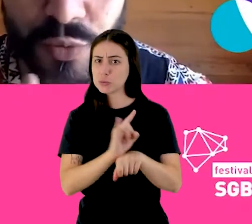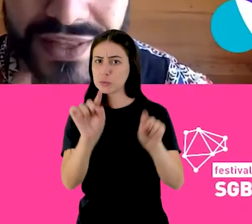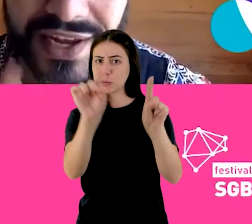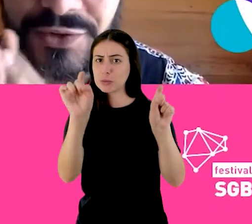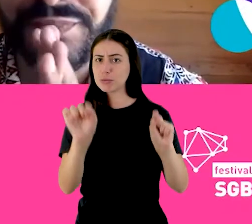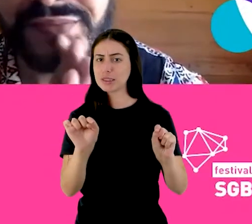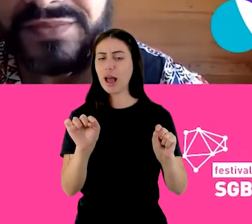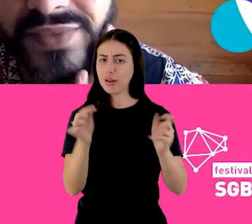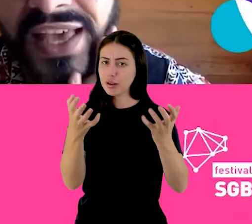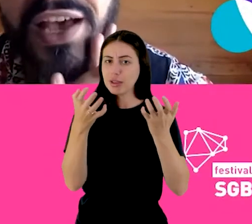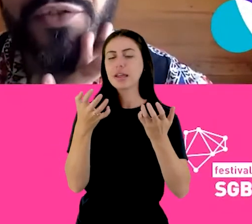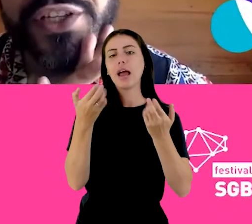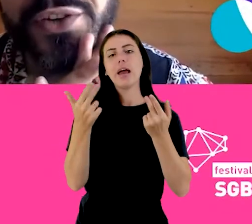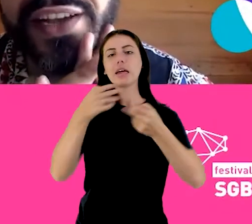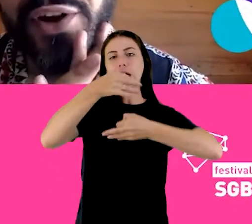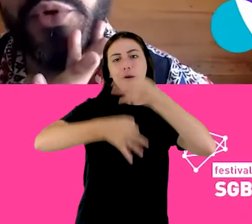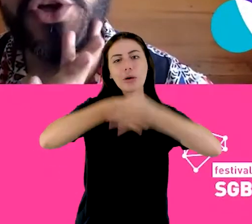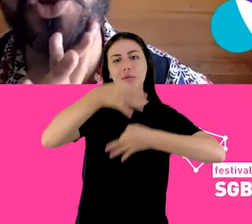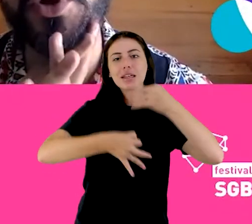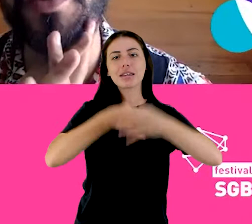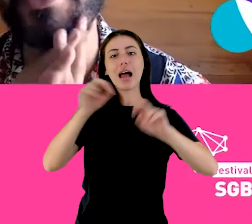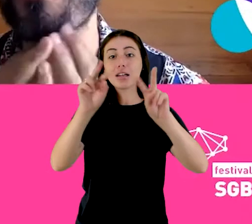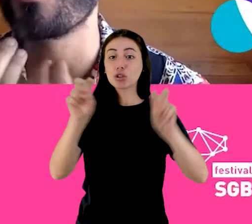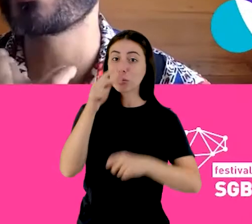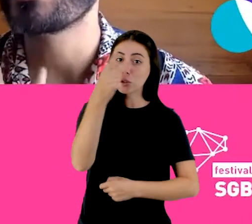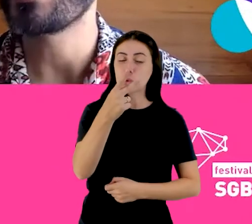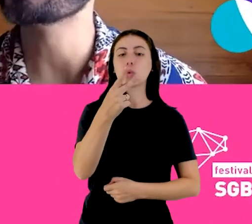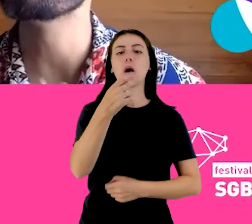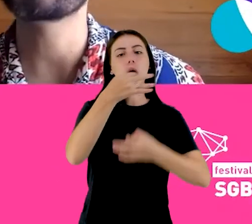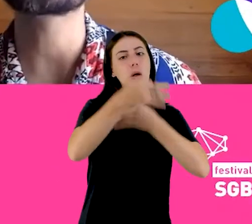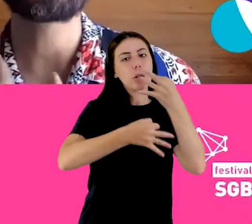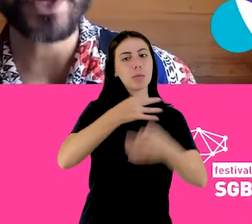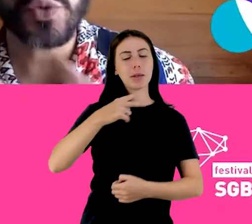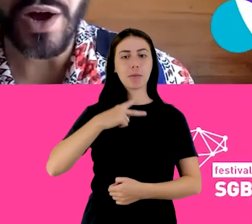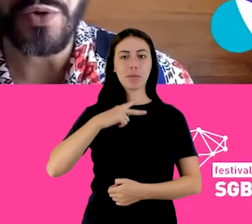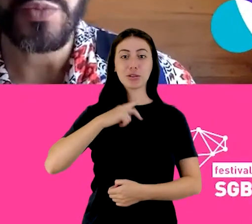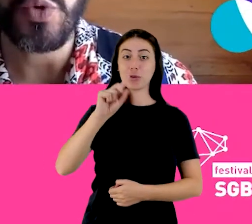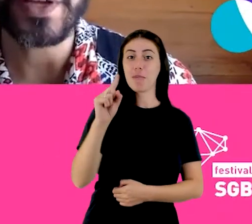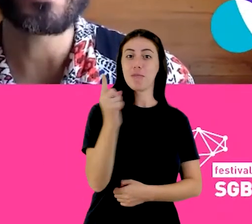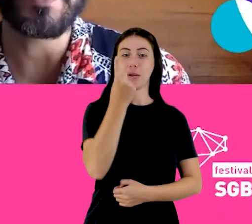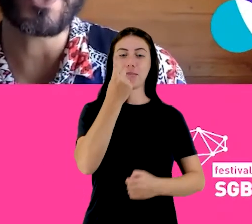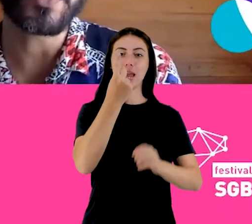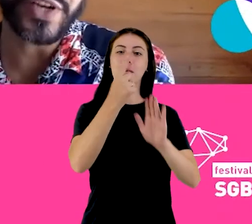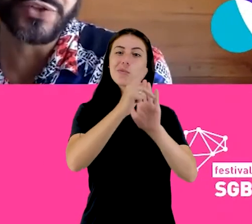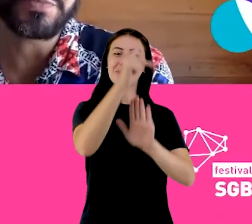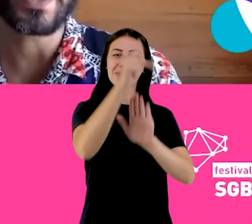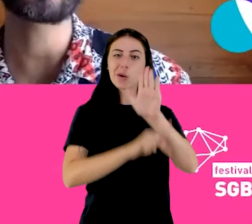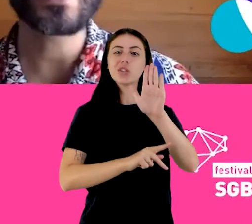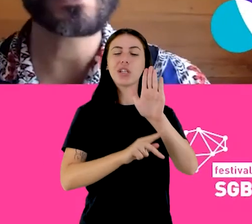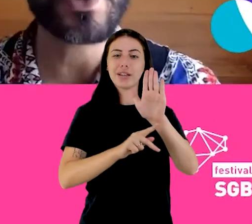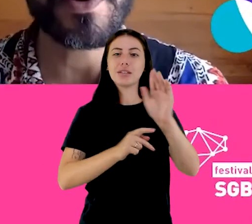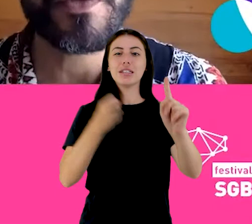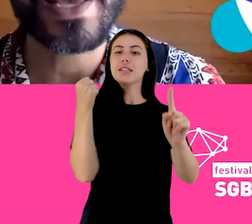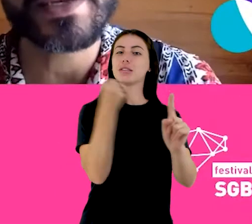do documentário. Você consegue falar um pouquinho sobre como é que foi a sua ligação pessoal com esse primeiro projeto de